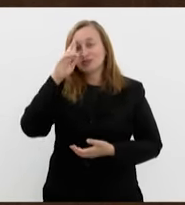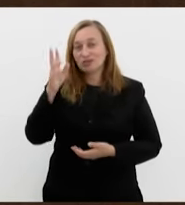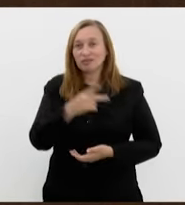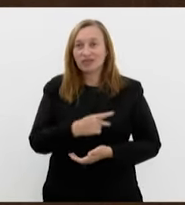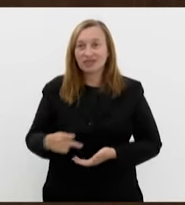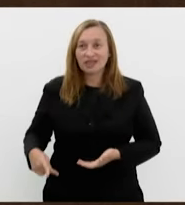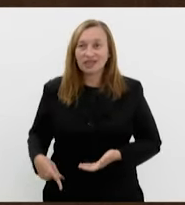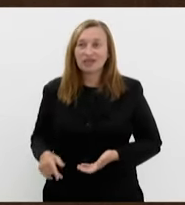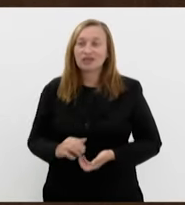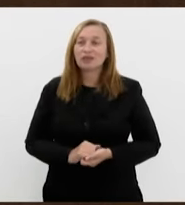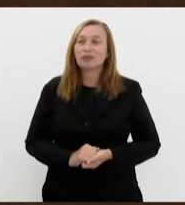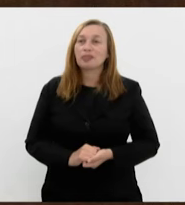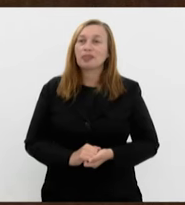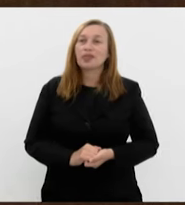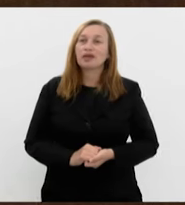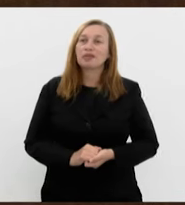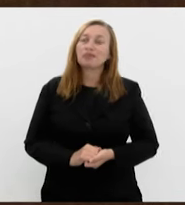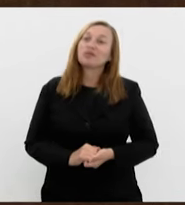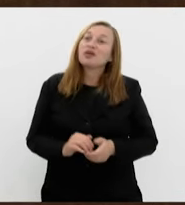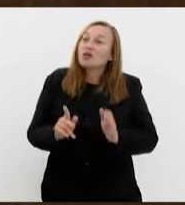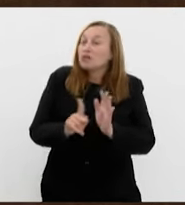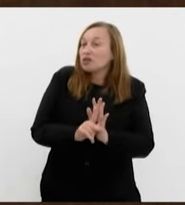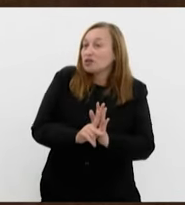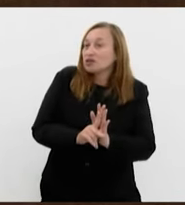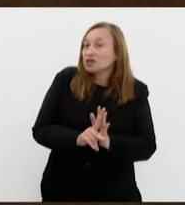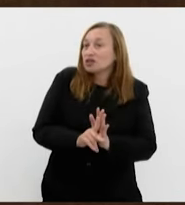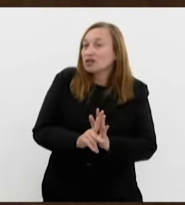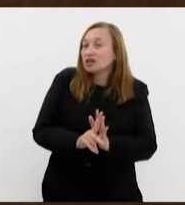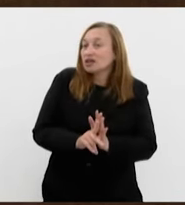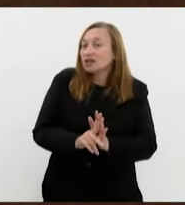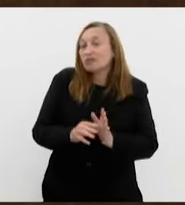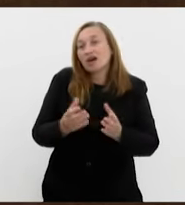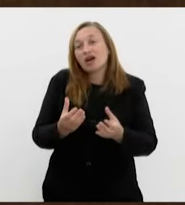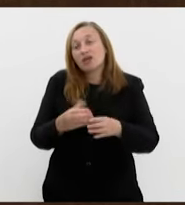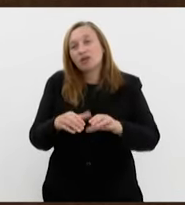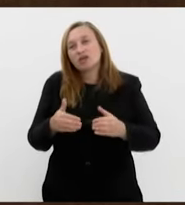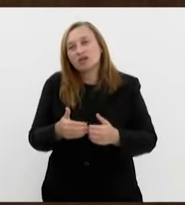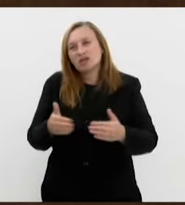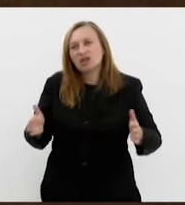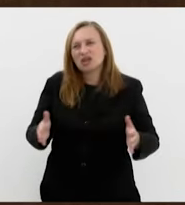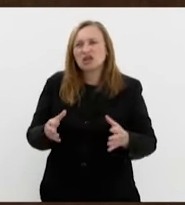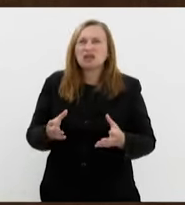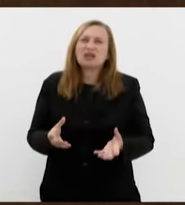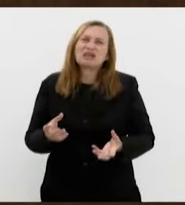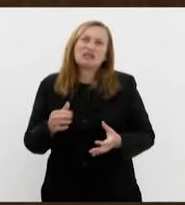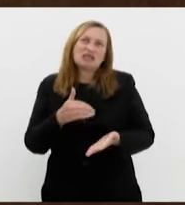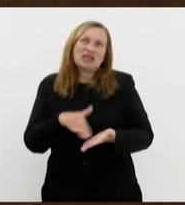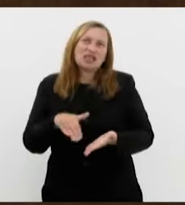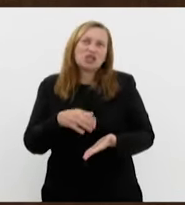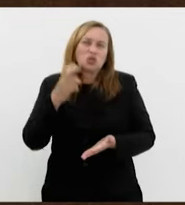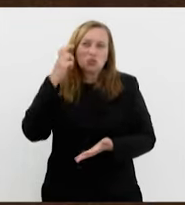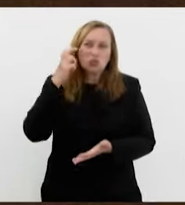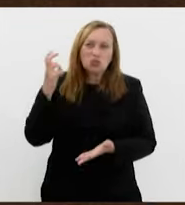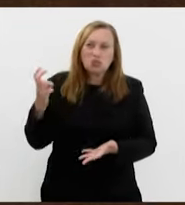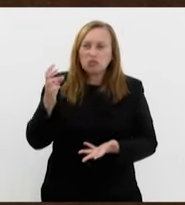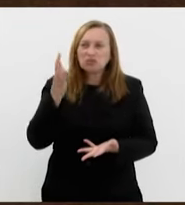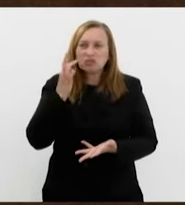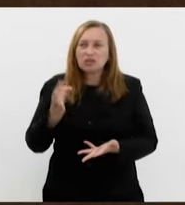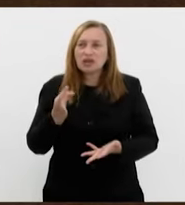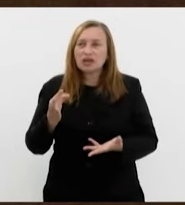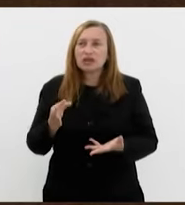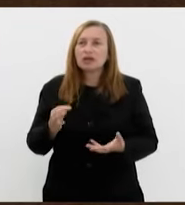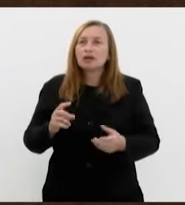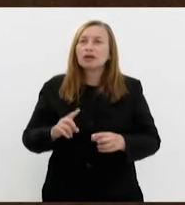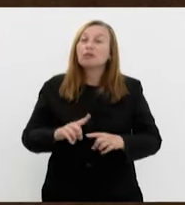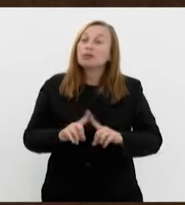que o projeto é para abrir um concurso, talvez pela Secretaria de Cultura, ou que seja, para que nós